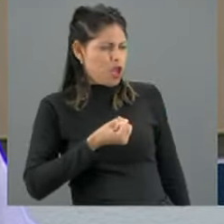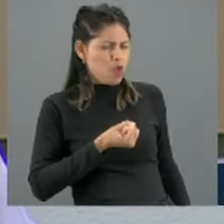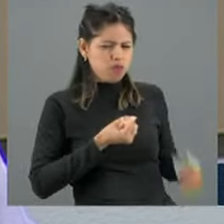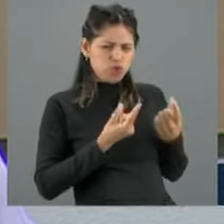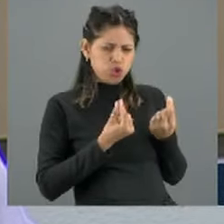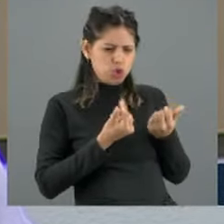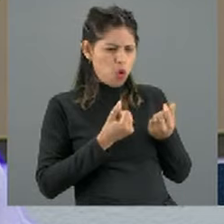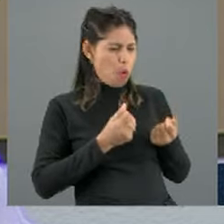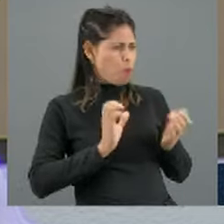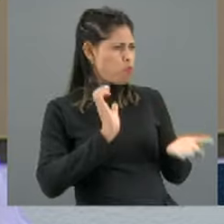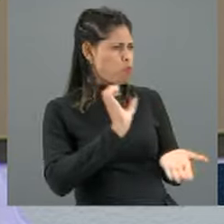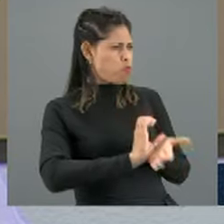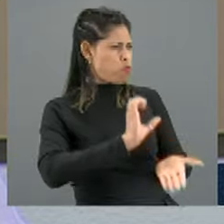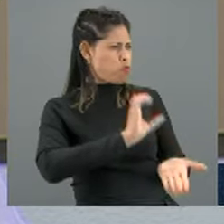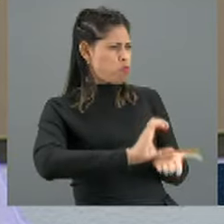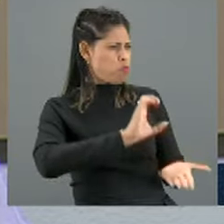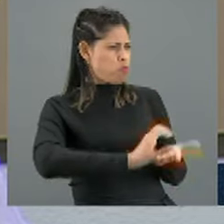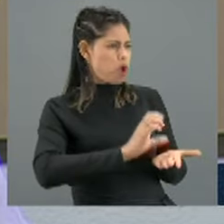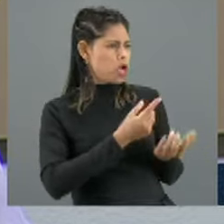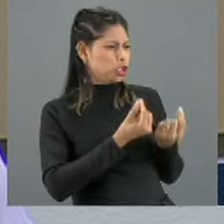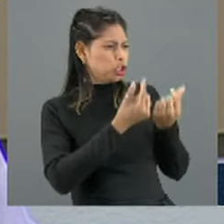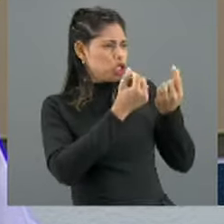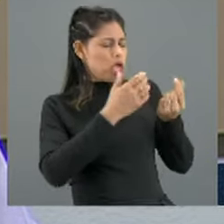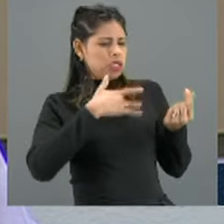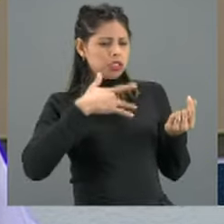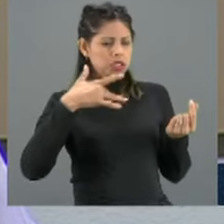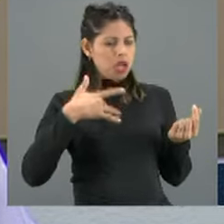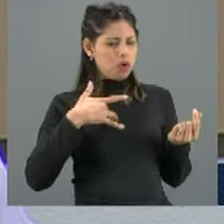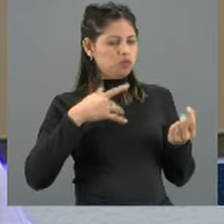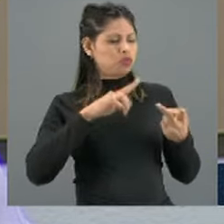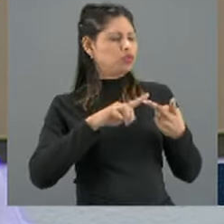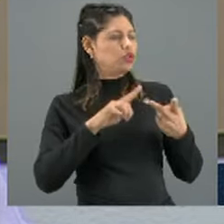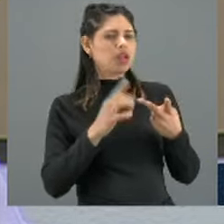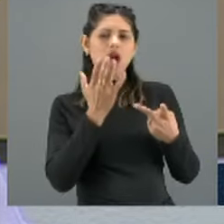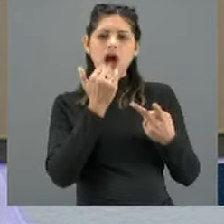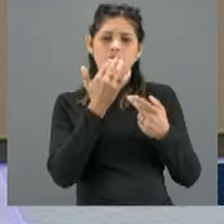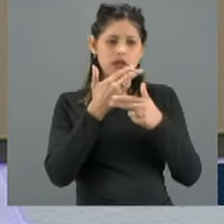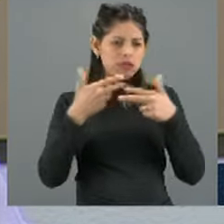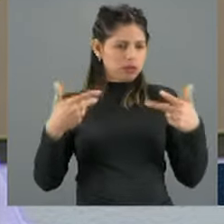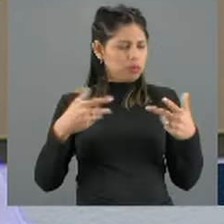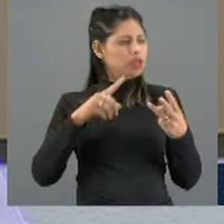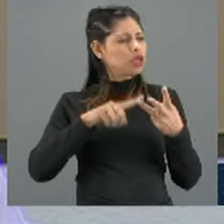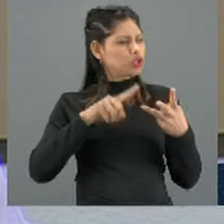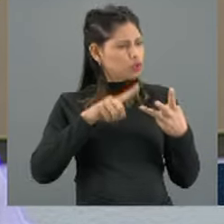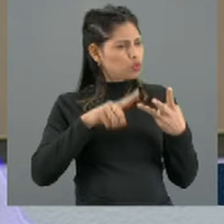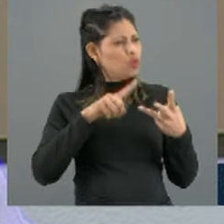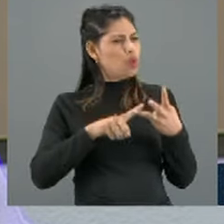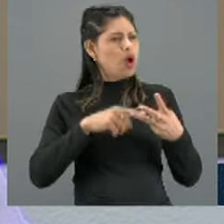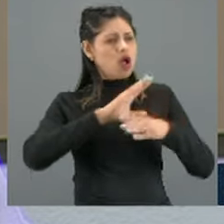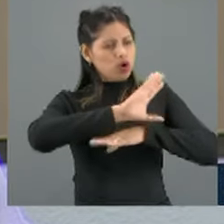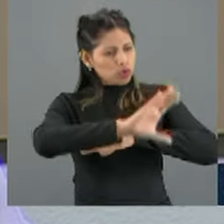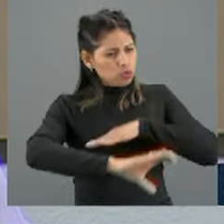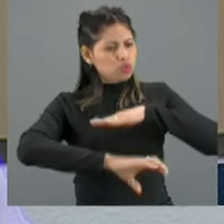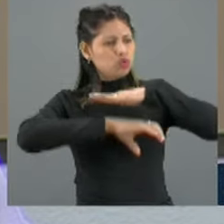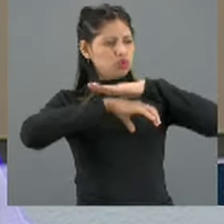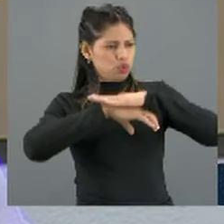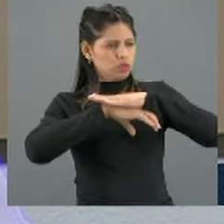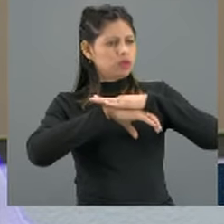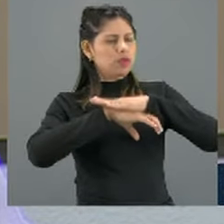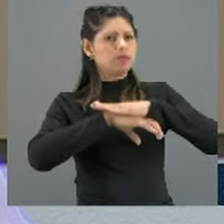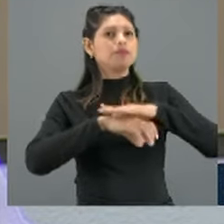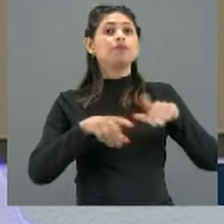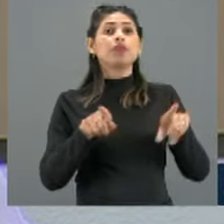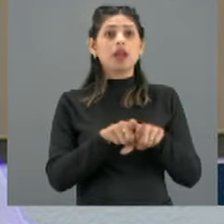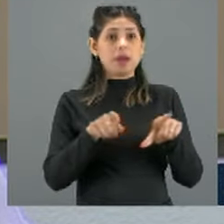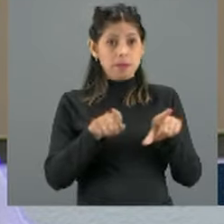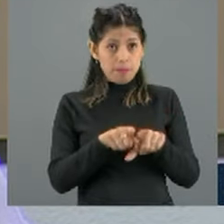educação, produção de alimentos, defesa do meio ambiente